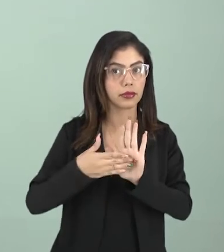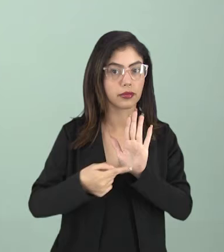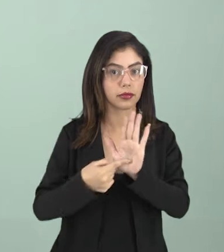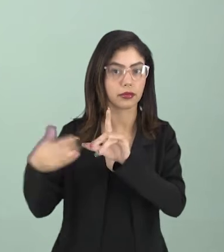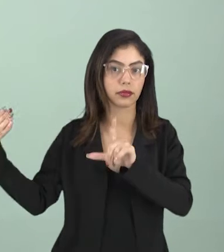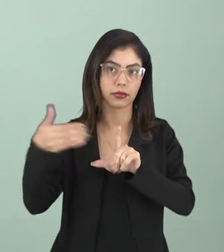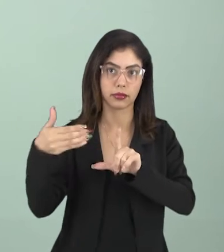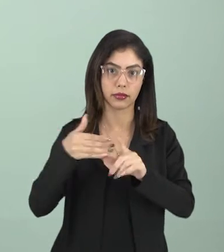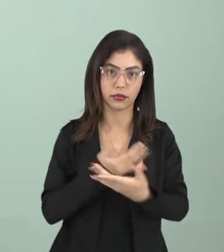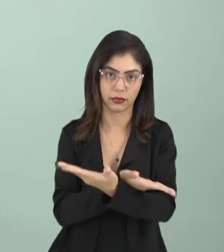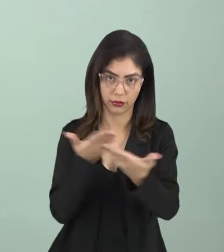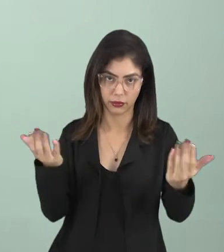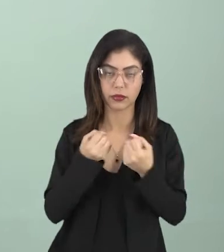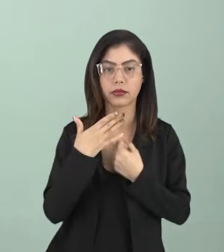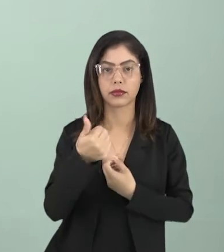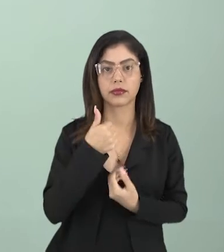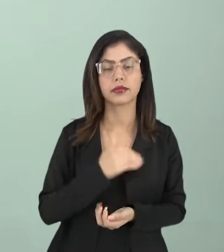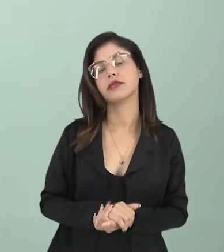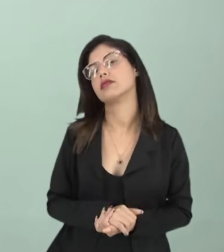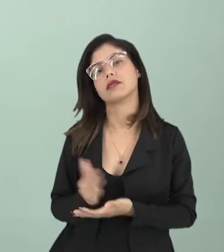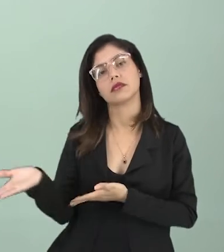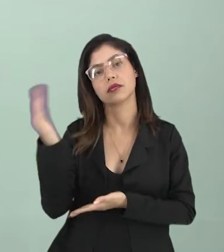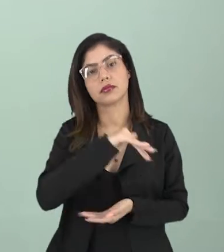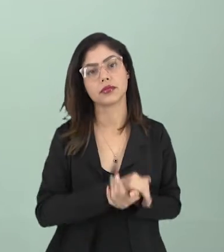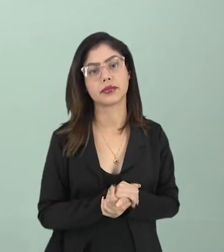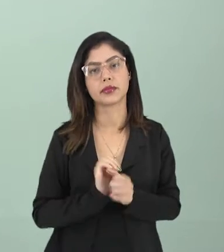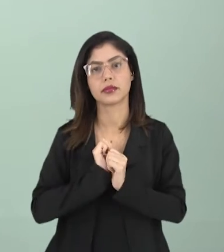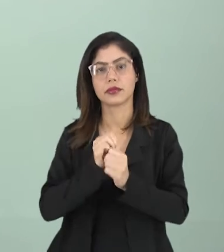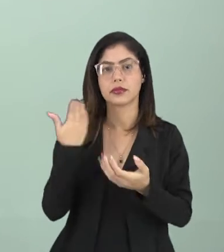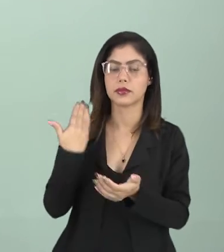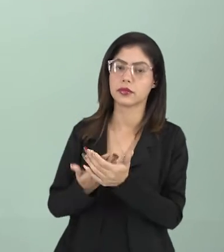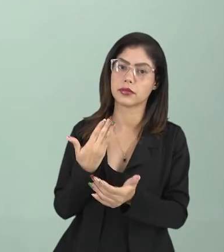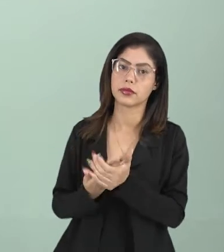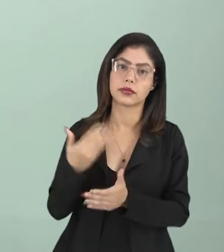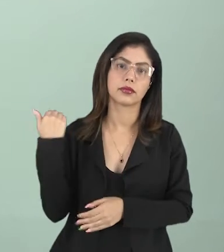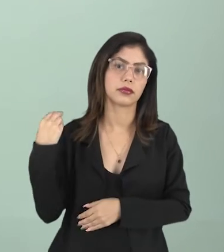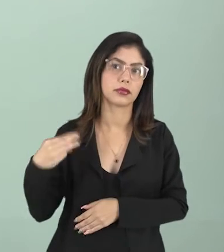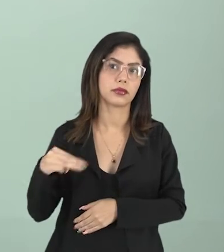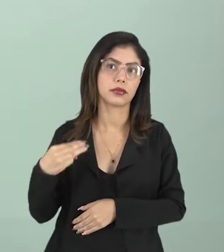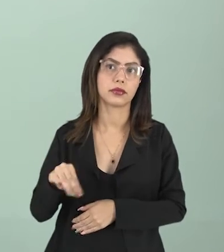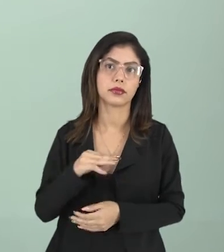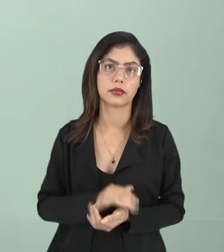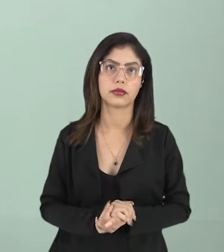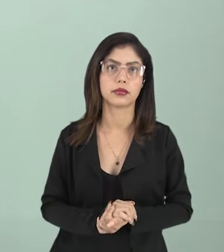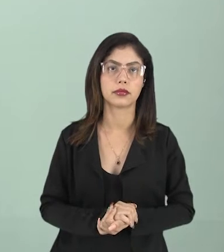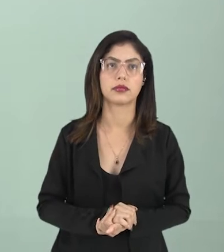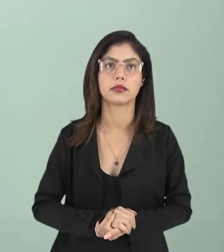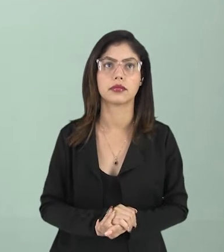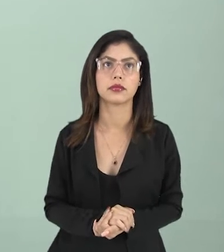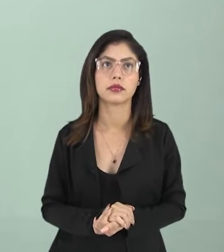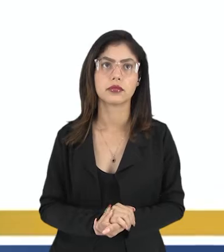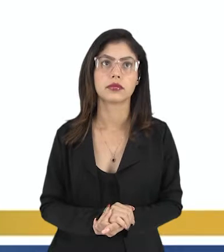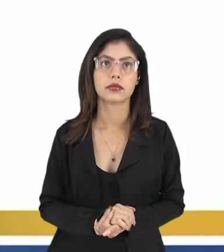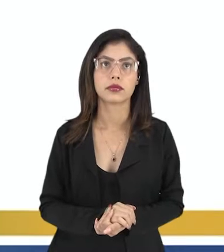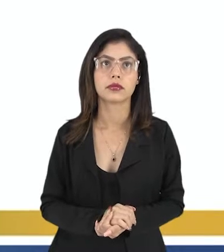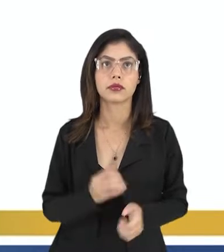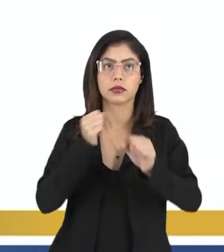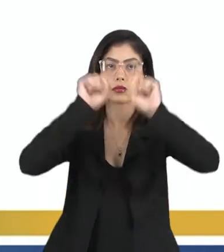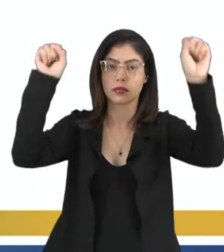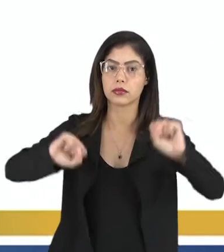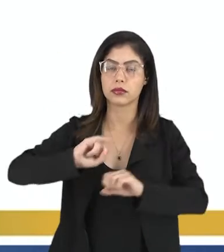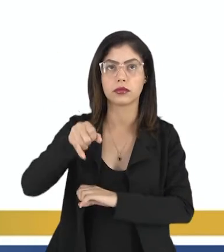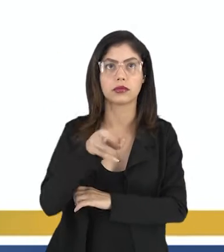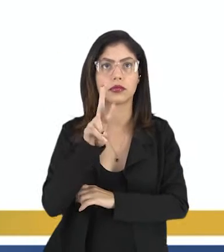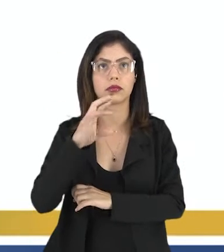está sendo proposta aí. Tudo bem? Então venha comigo para a aula de juros compostos. Acompanhe o nosso material.